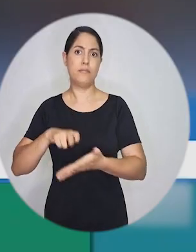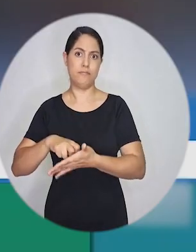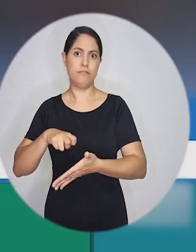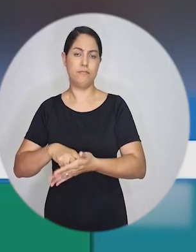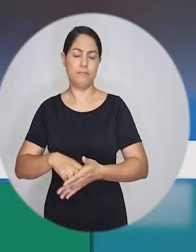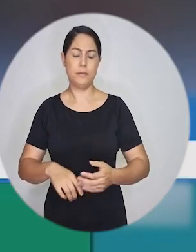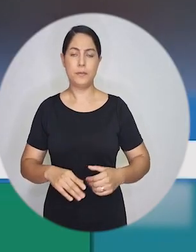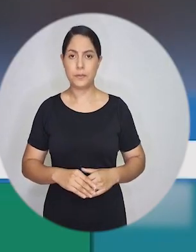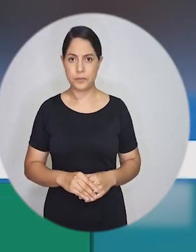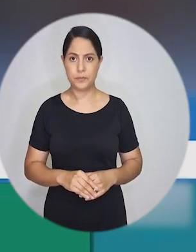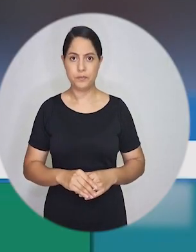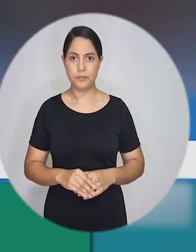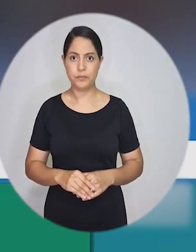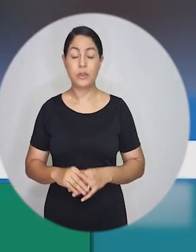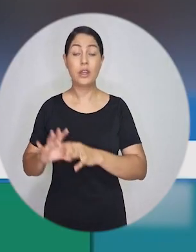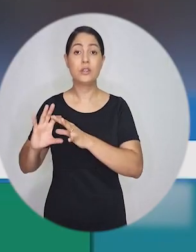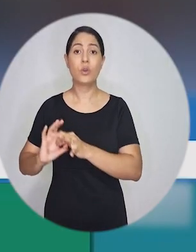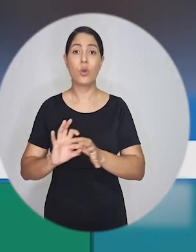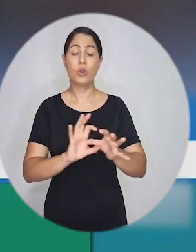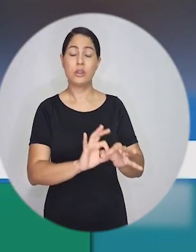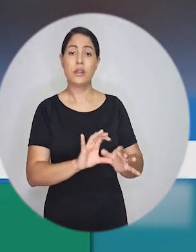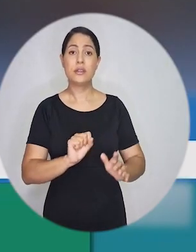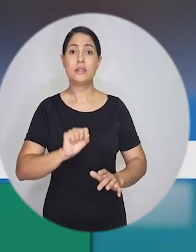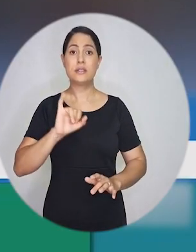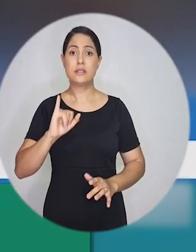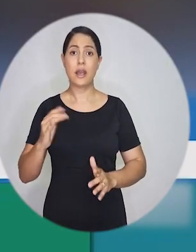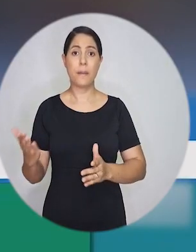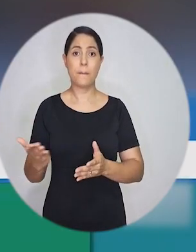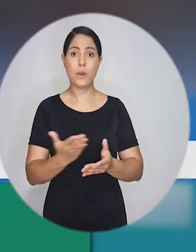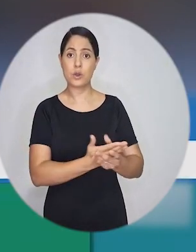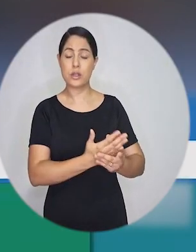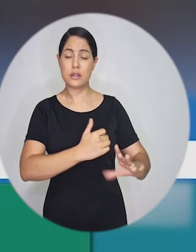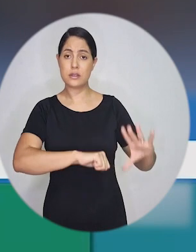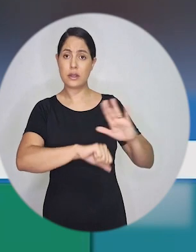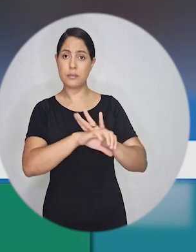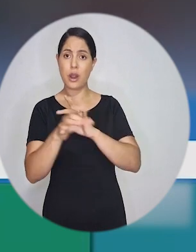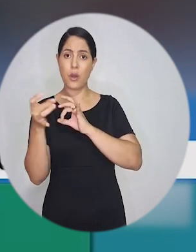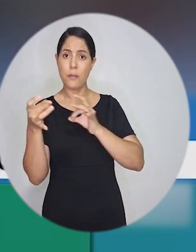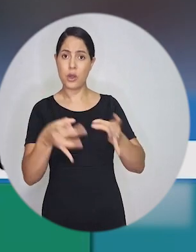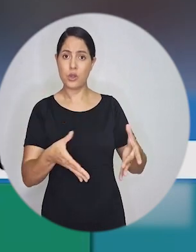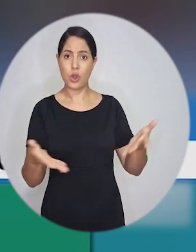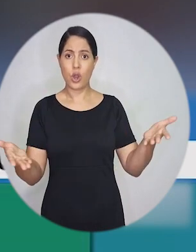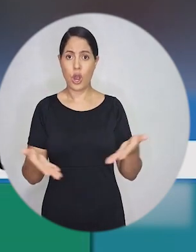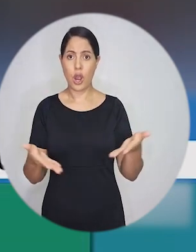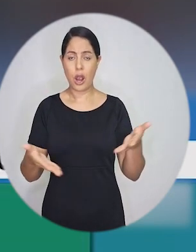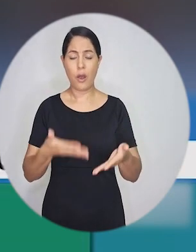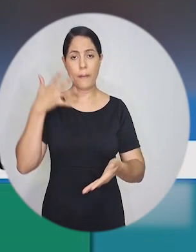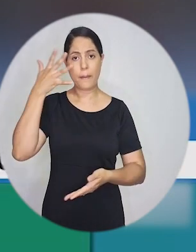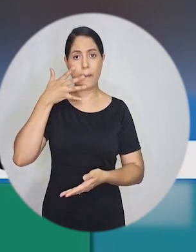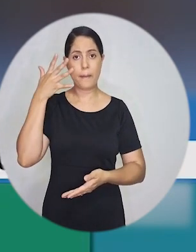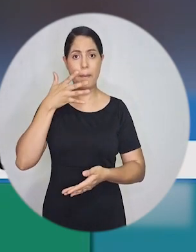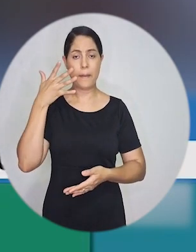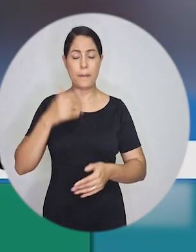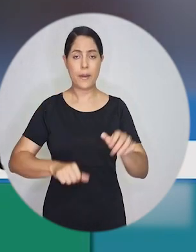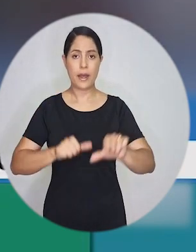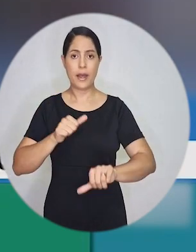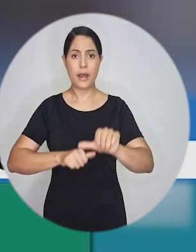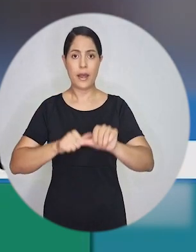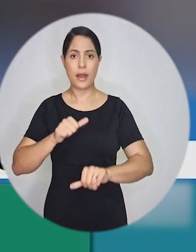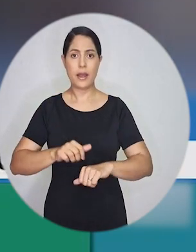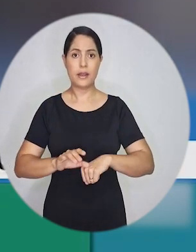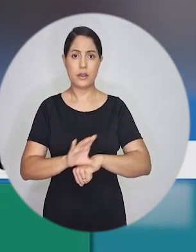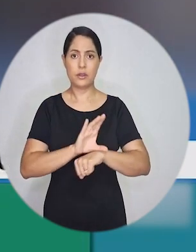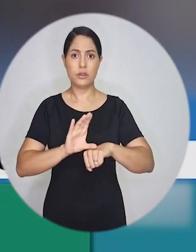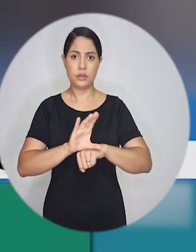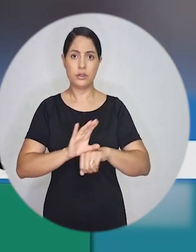Para disciplinar o caso de abandono do processo pelo defensor, tendo parecer da Comissão de Constituição, Justiça